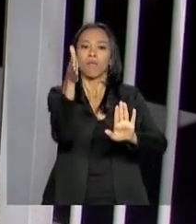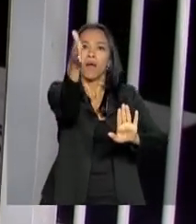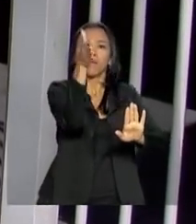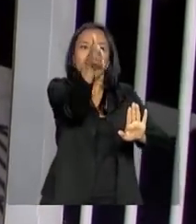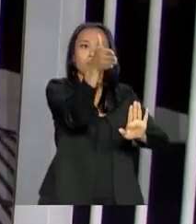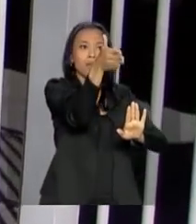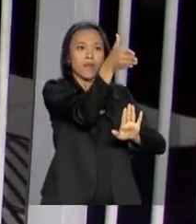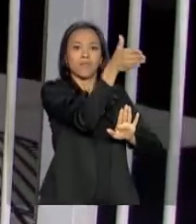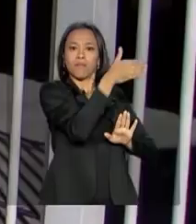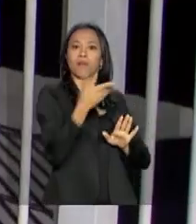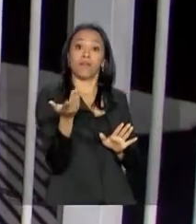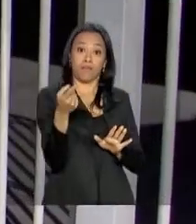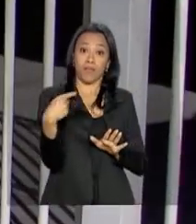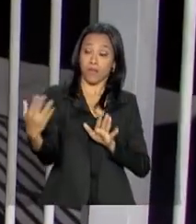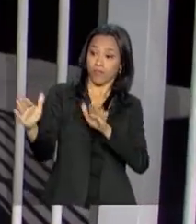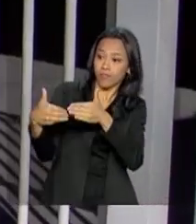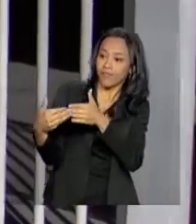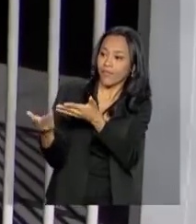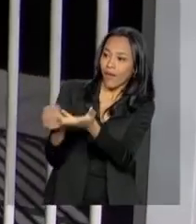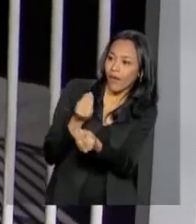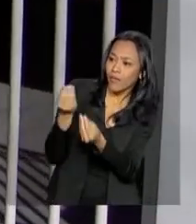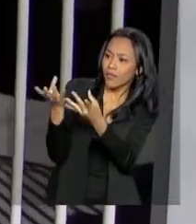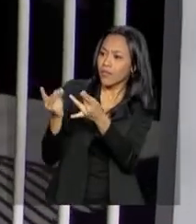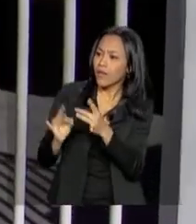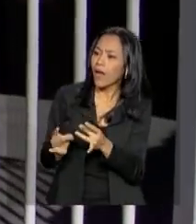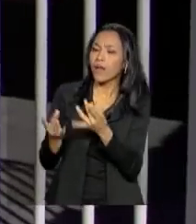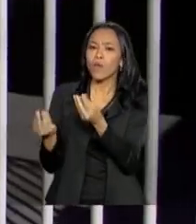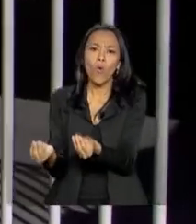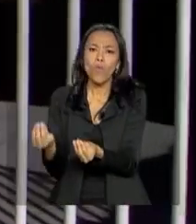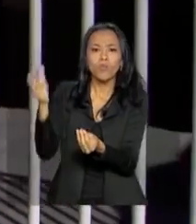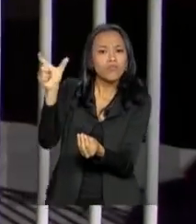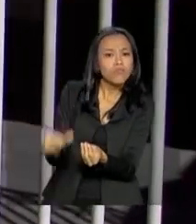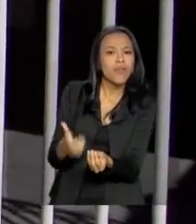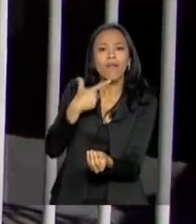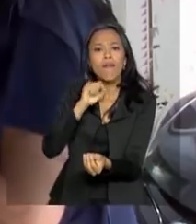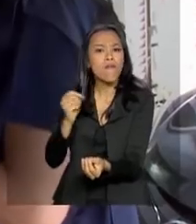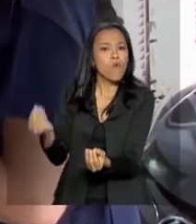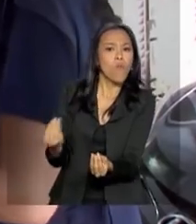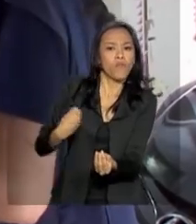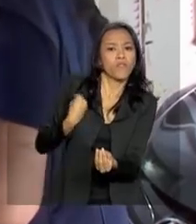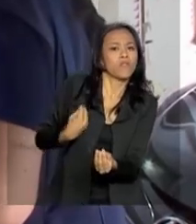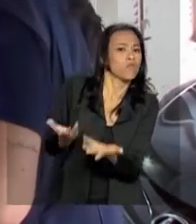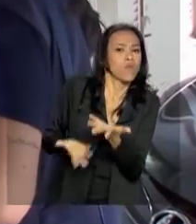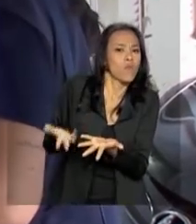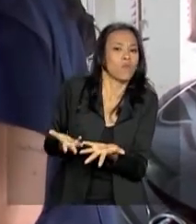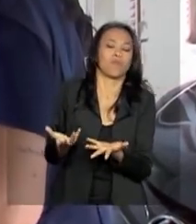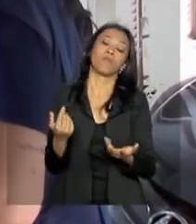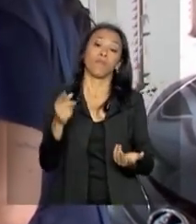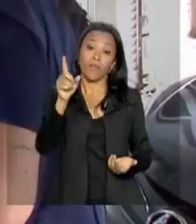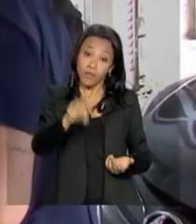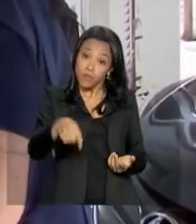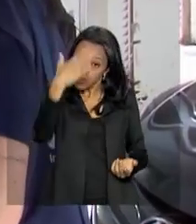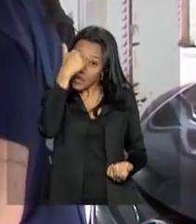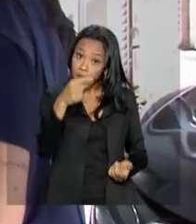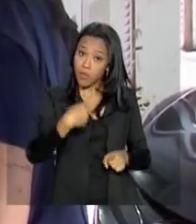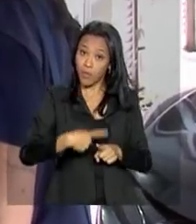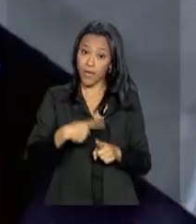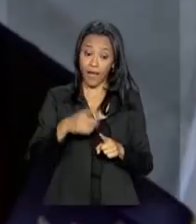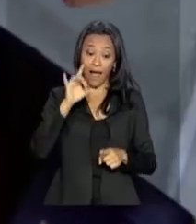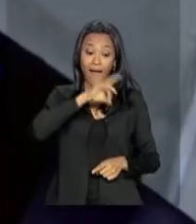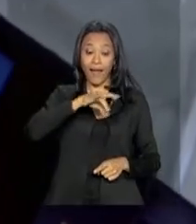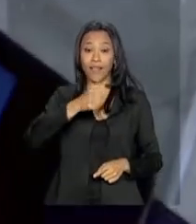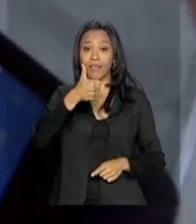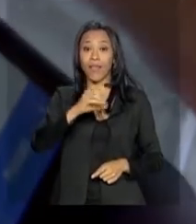país a bordo moradores para conhecer em detalhes como são e como vivem os brasileiros sabem porque a cada dez anos